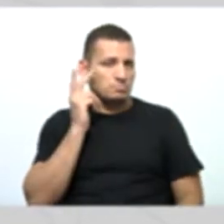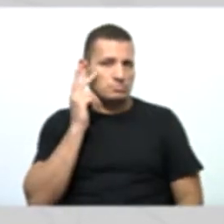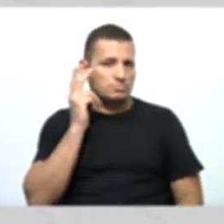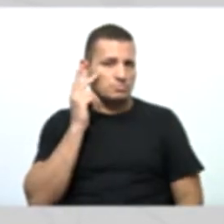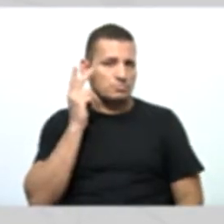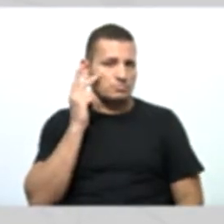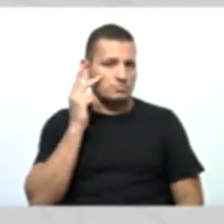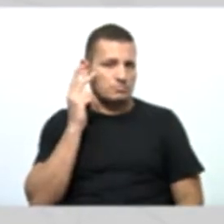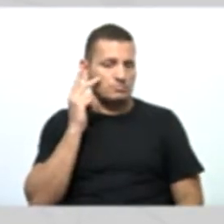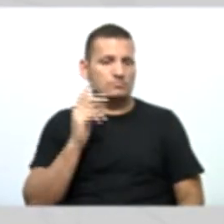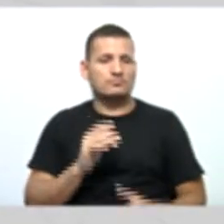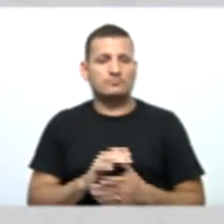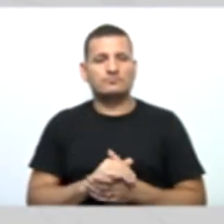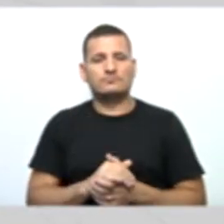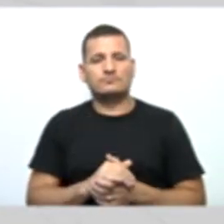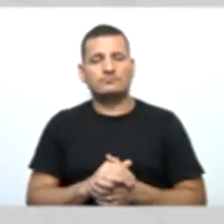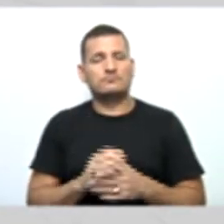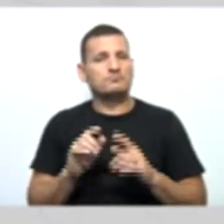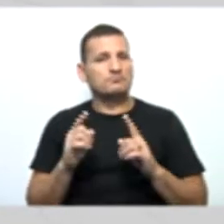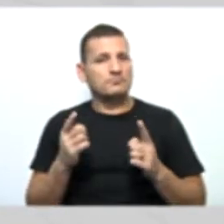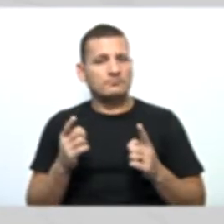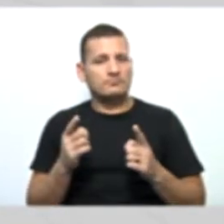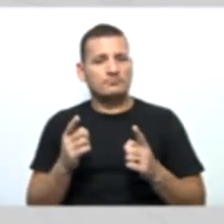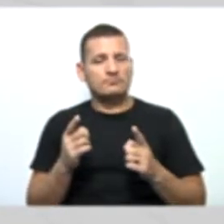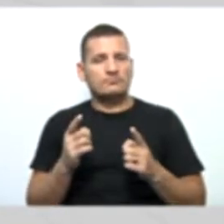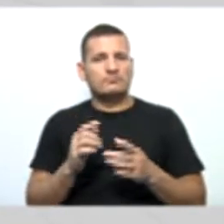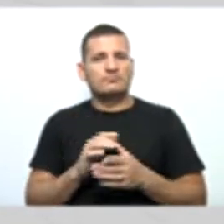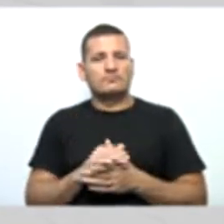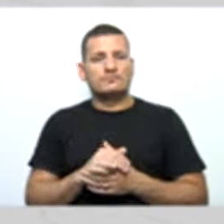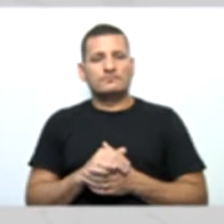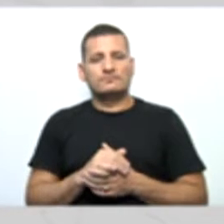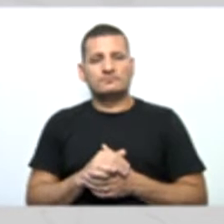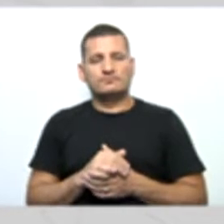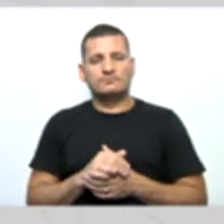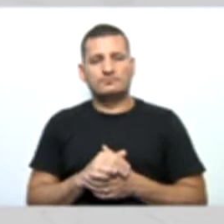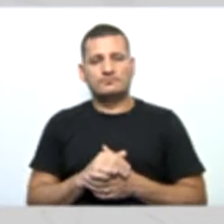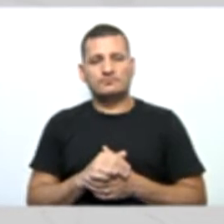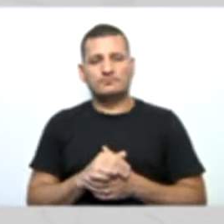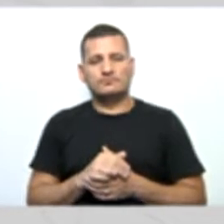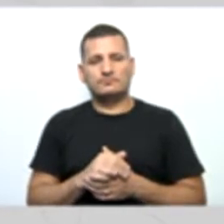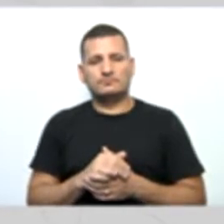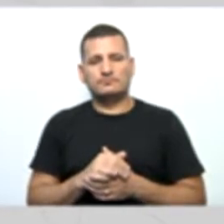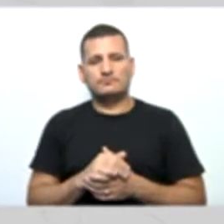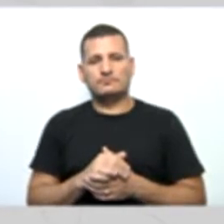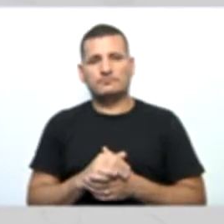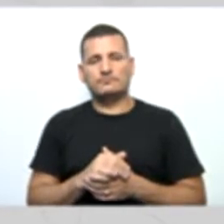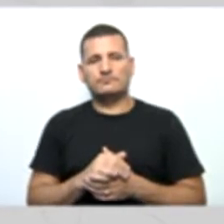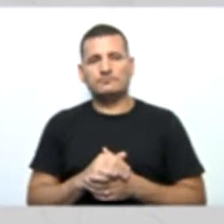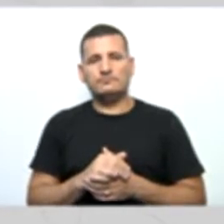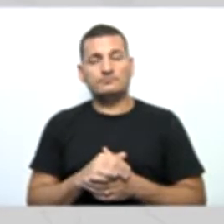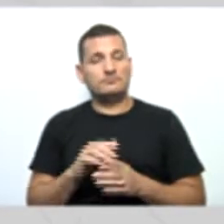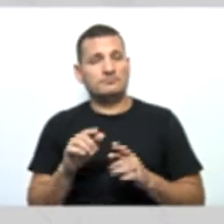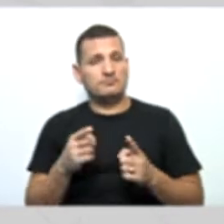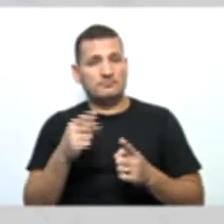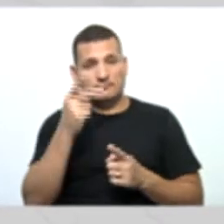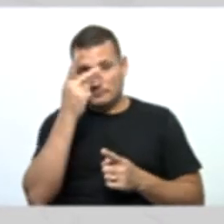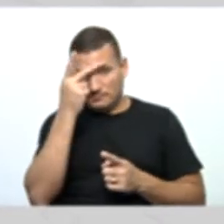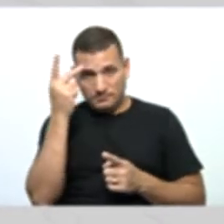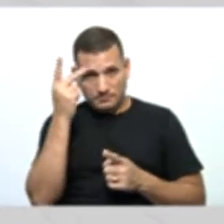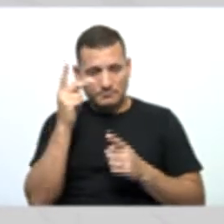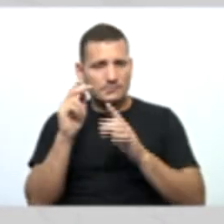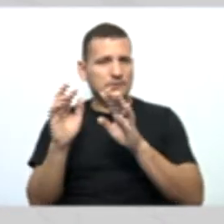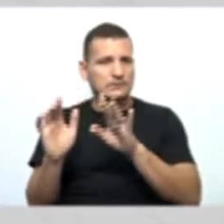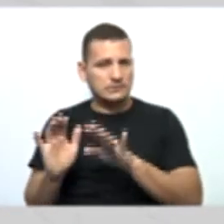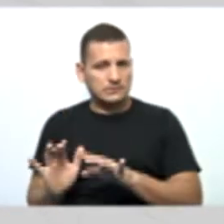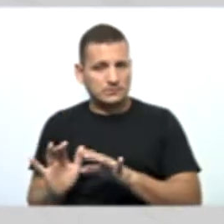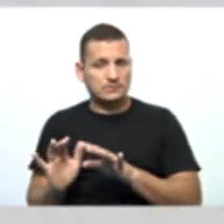dizer, mas não aconselho que a pessoa que vai programar seja mesmo que vai fazer